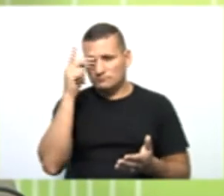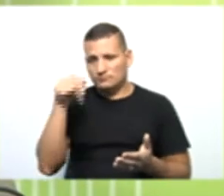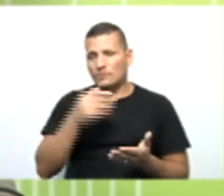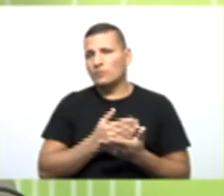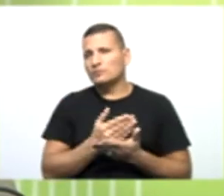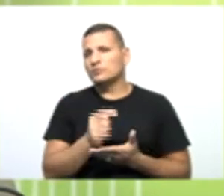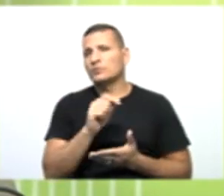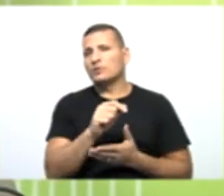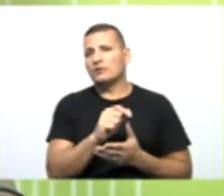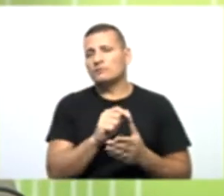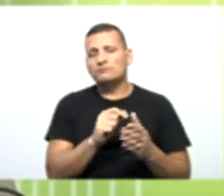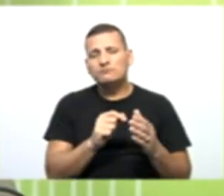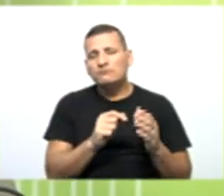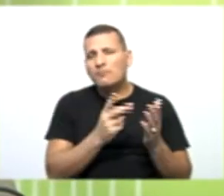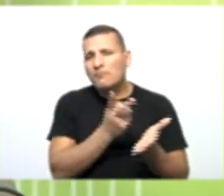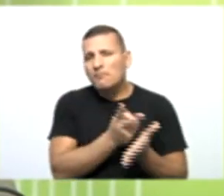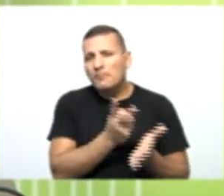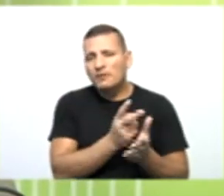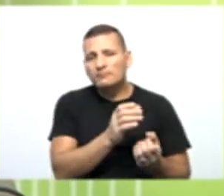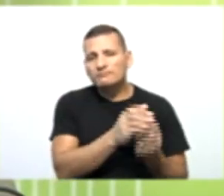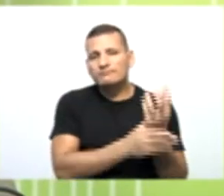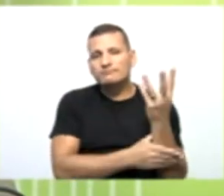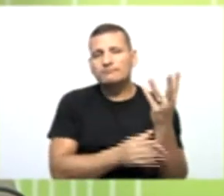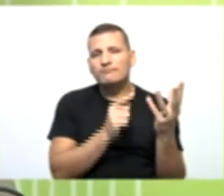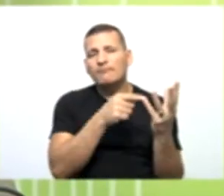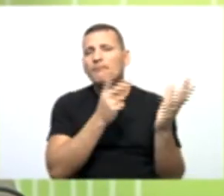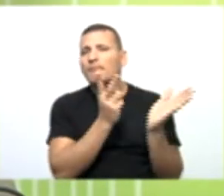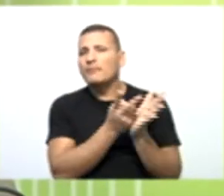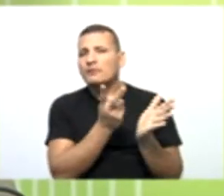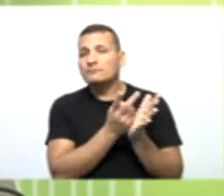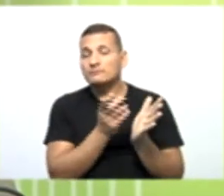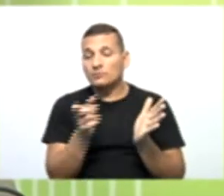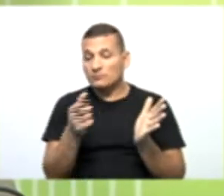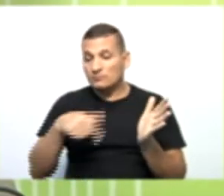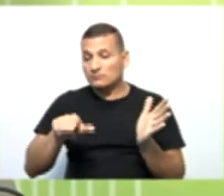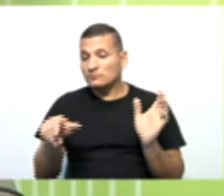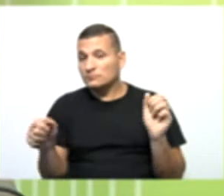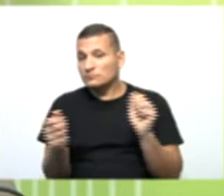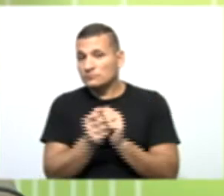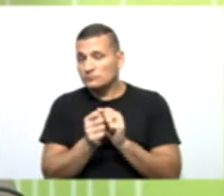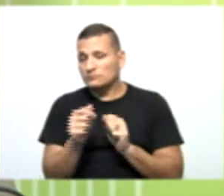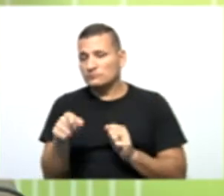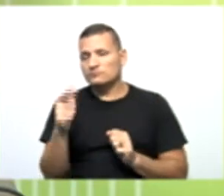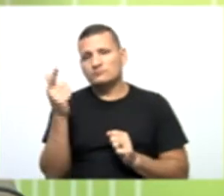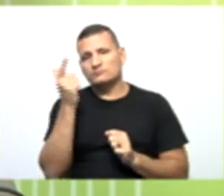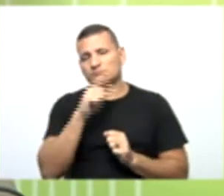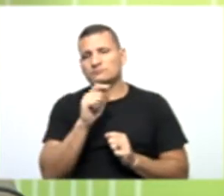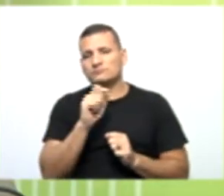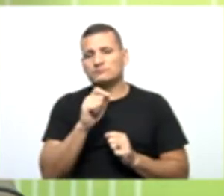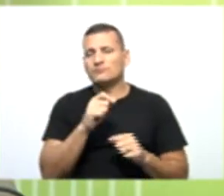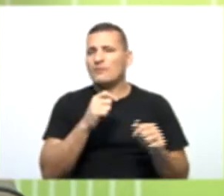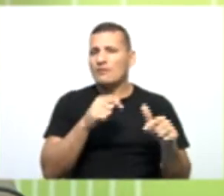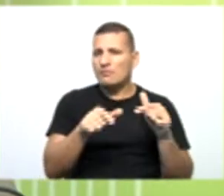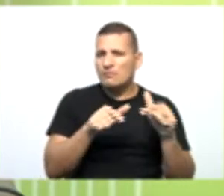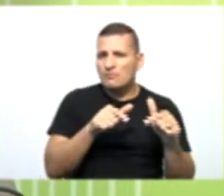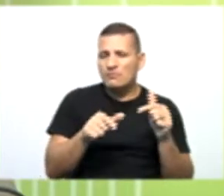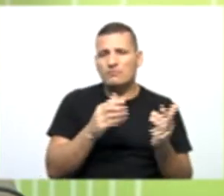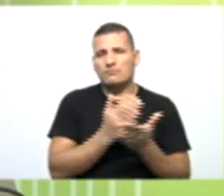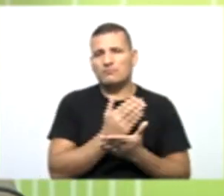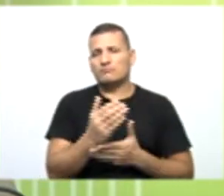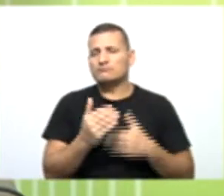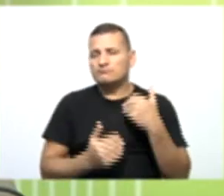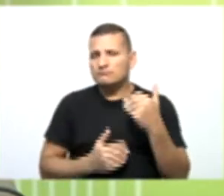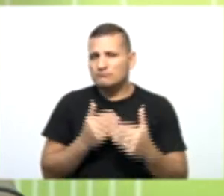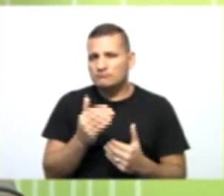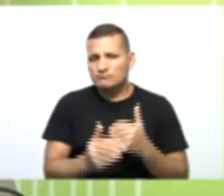mesma coisa naquela região. E juntos eles conseguem fazer com que alguns serviços funcionem e